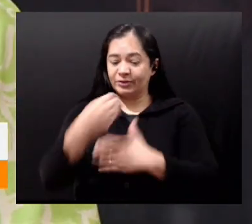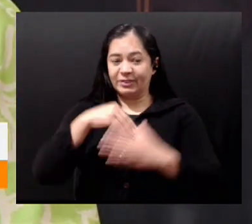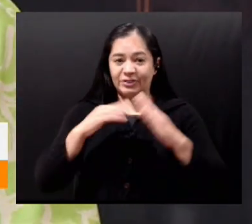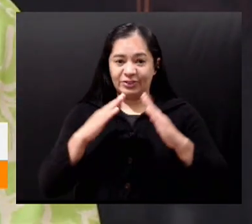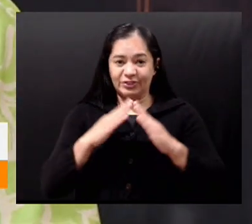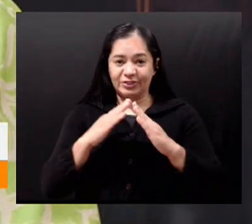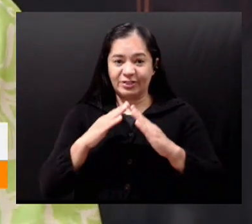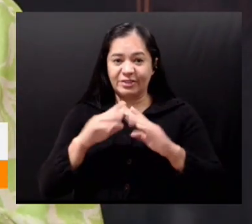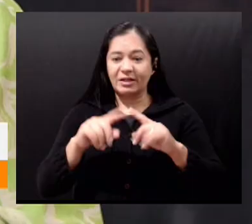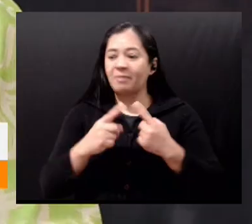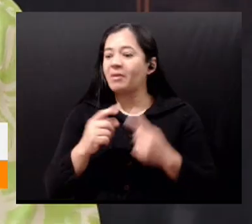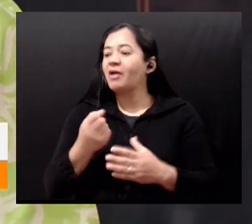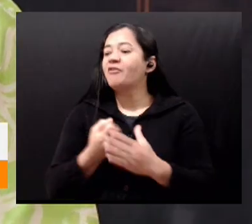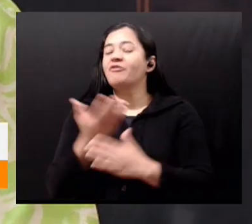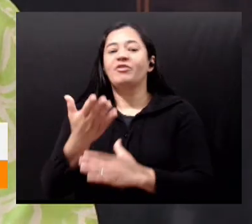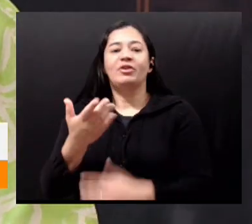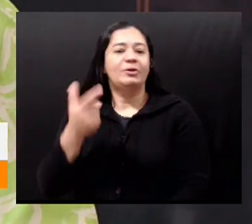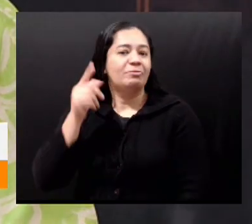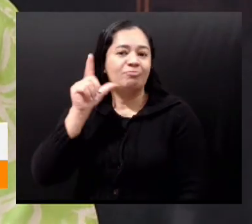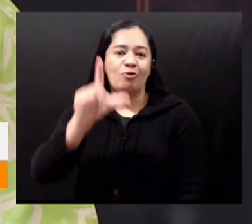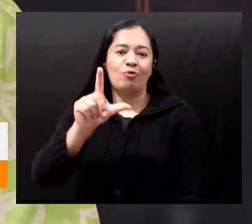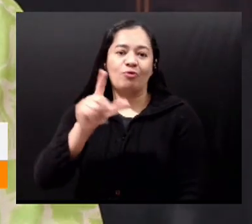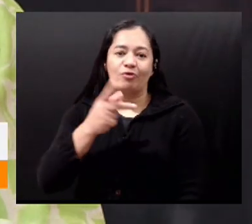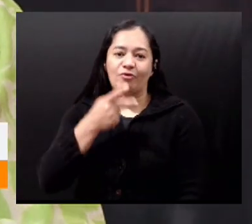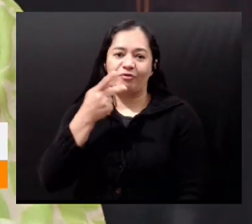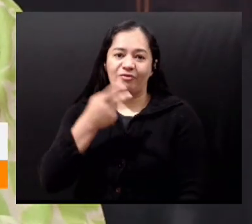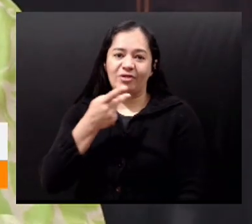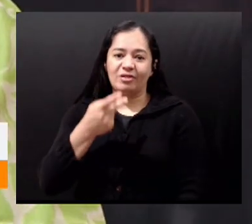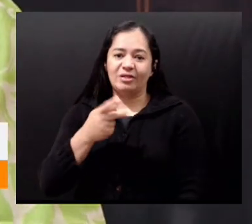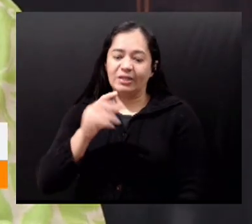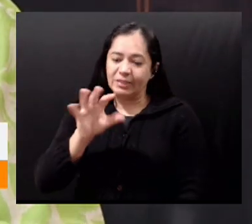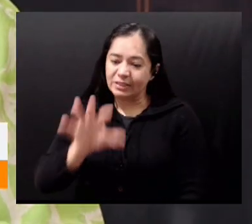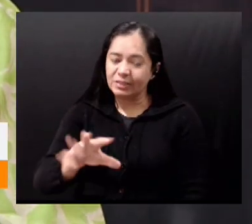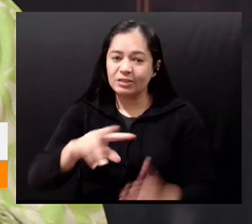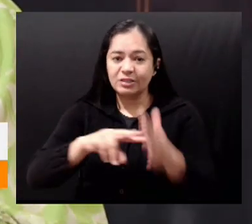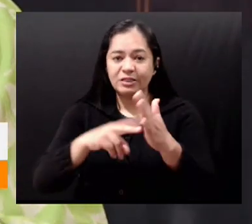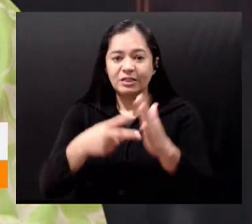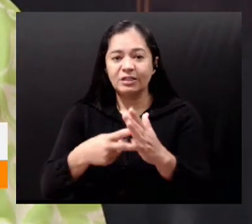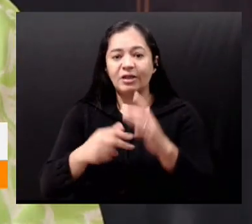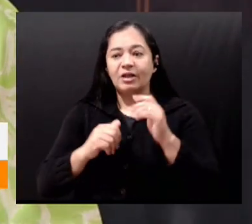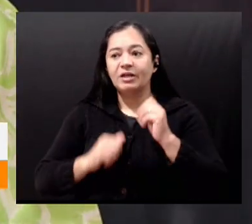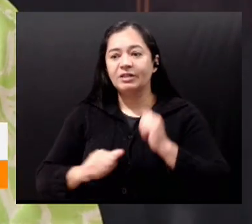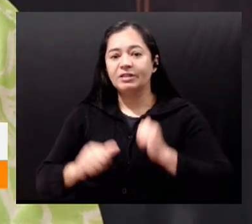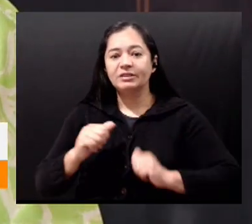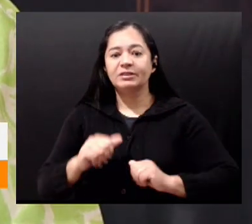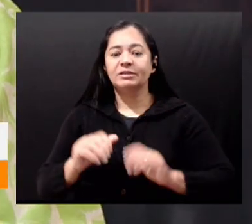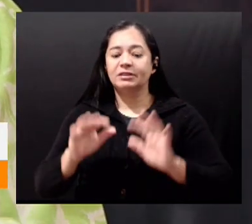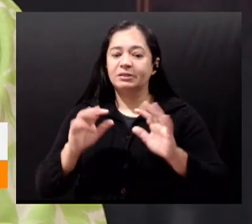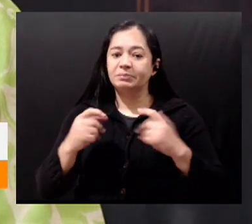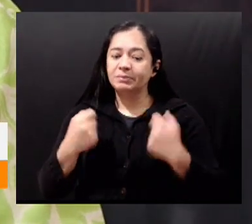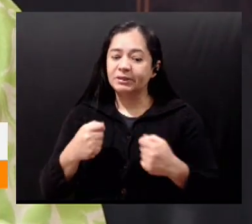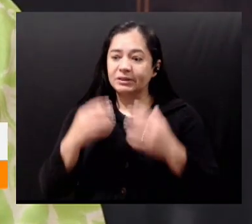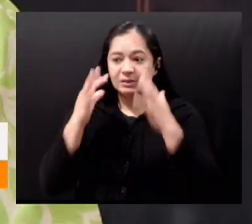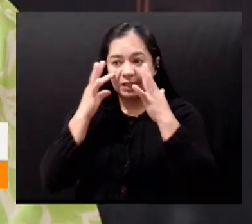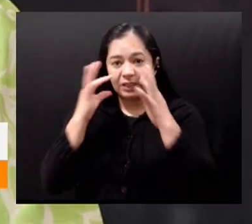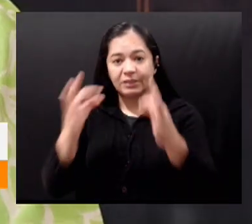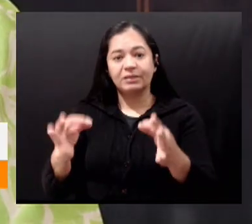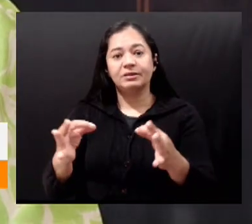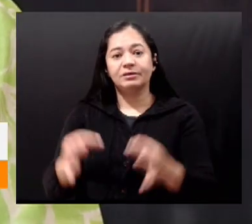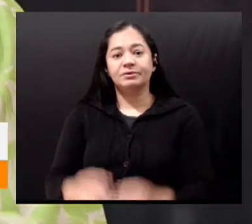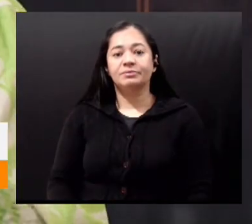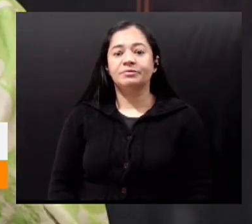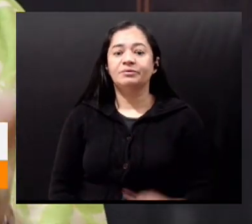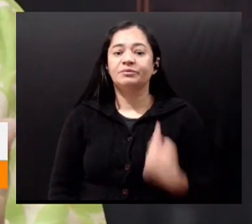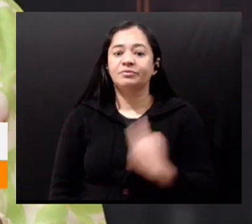não. Uhum. Então, é uma ansiedade. Nós temos que ficar atentos a esses sintomas para poder